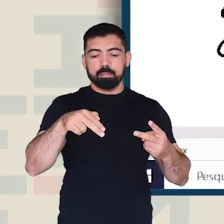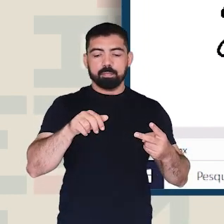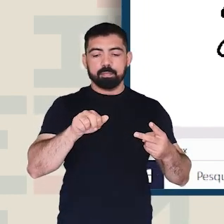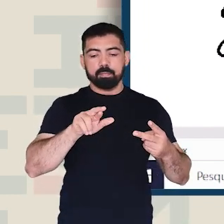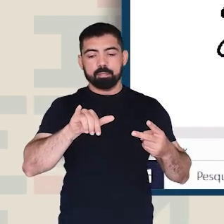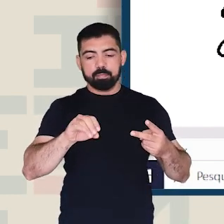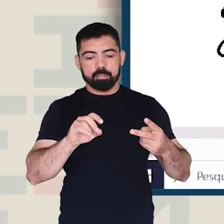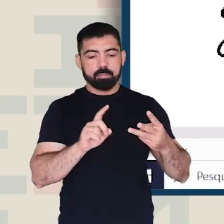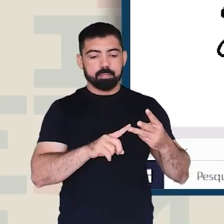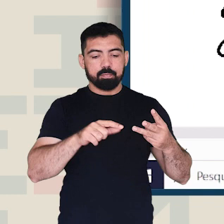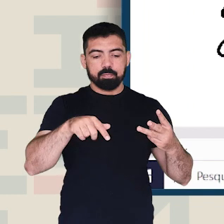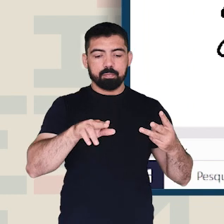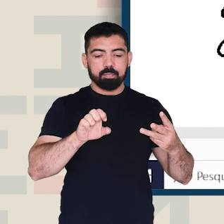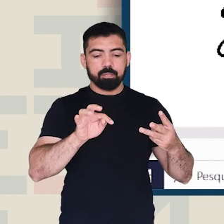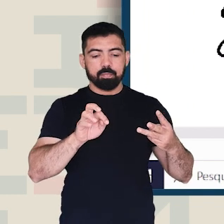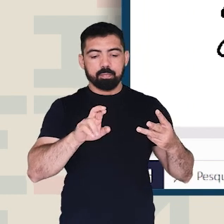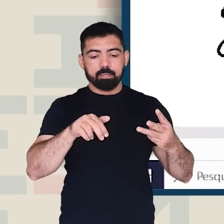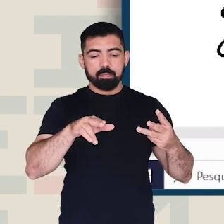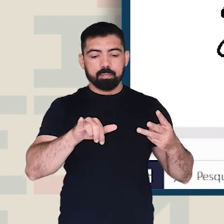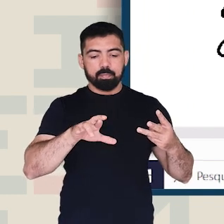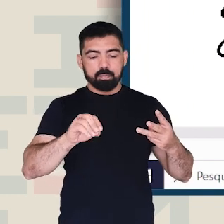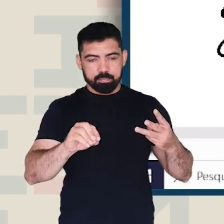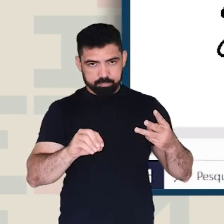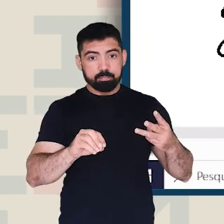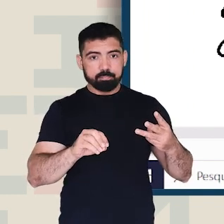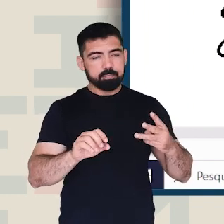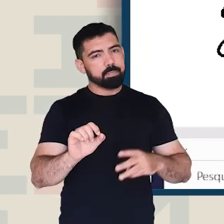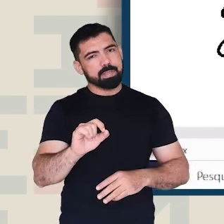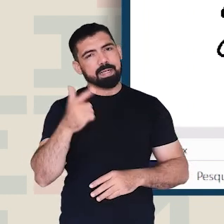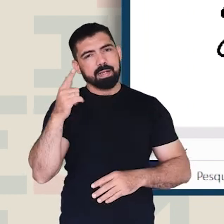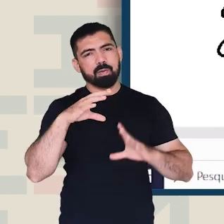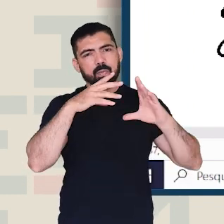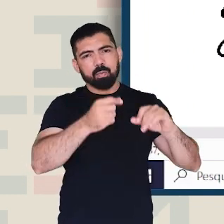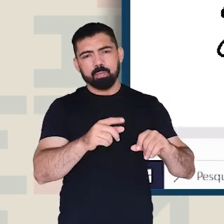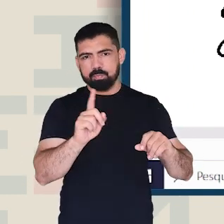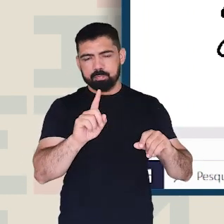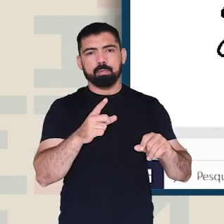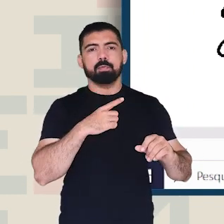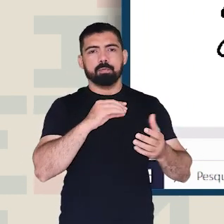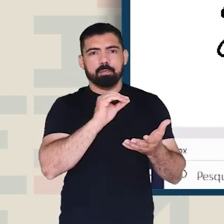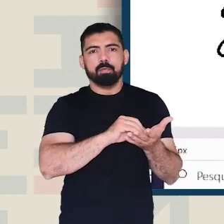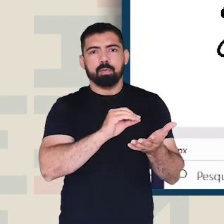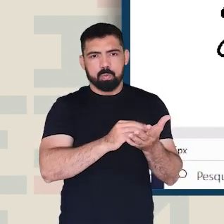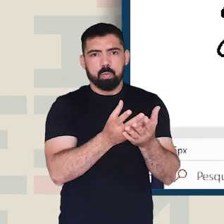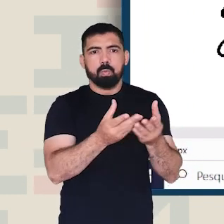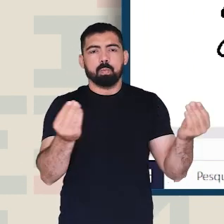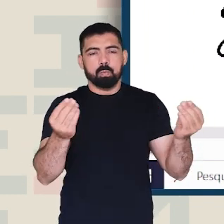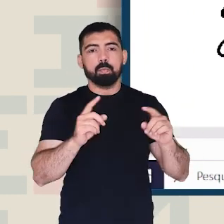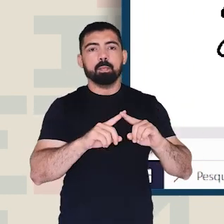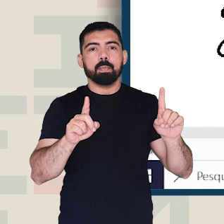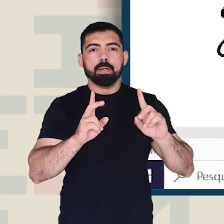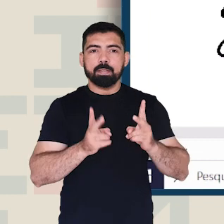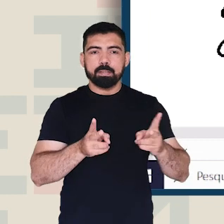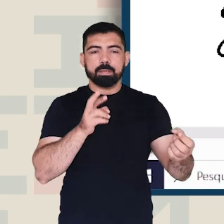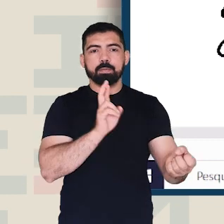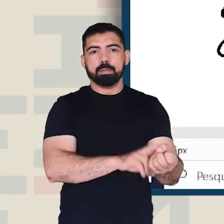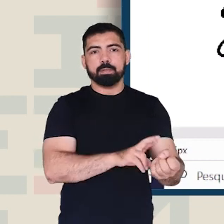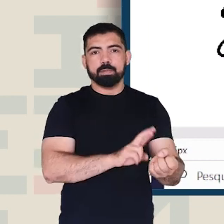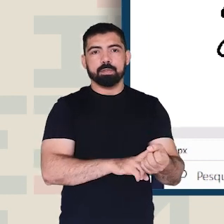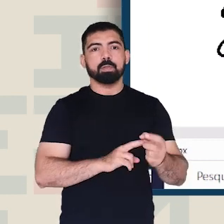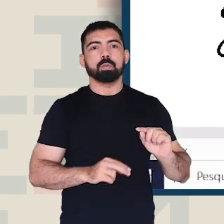quaternários. Obviamente, é óbvio que aí não tem tudo, falta absurdamente muita coisa, mas são sempre ritmos